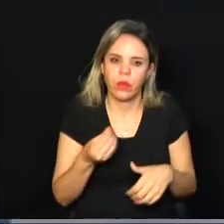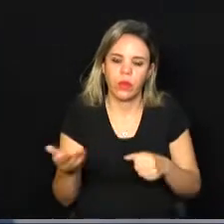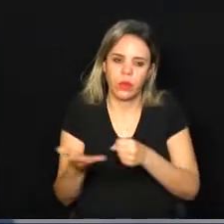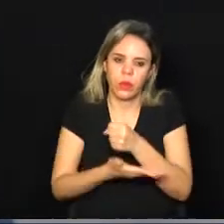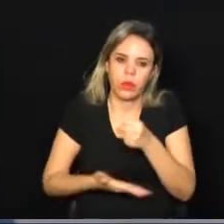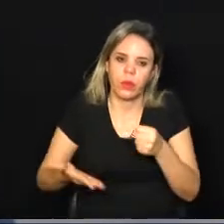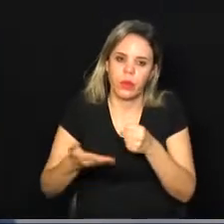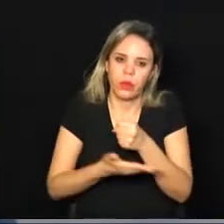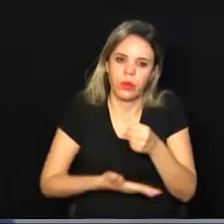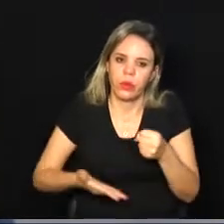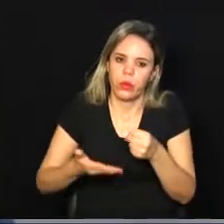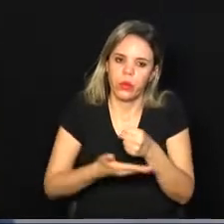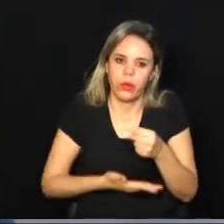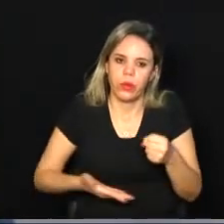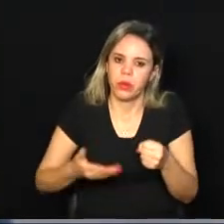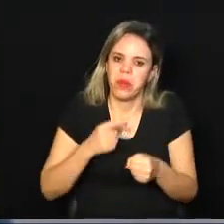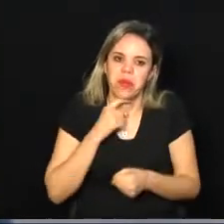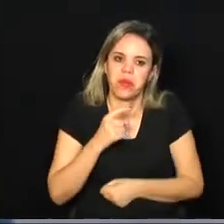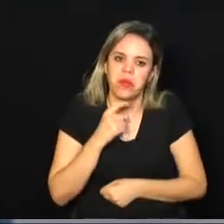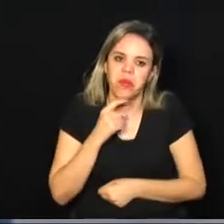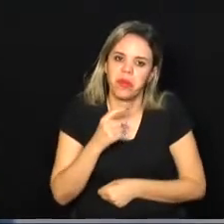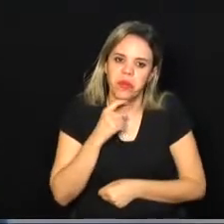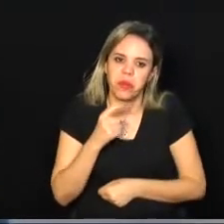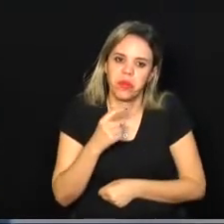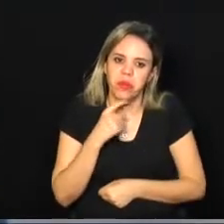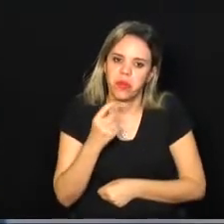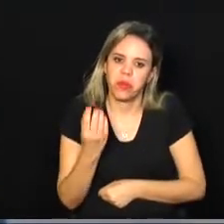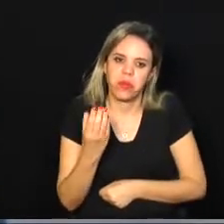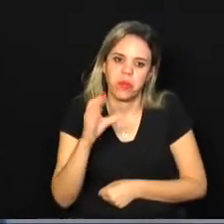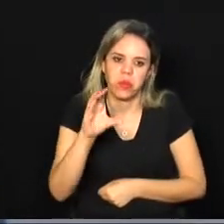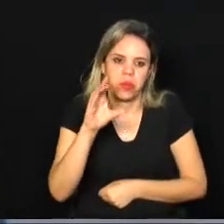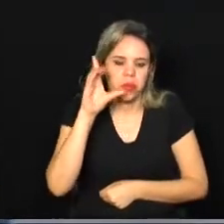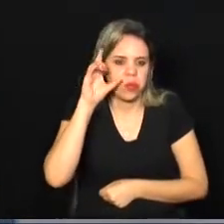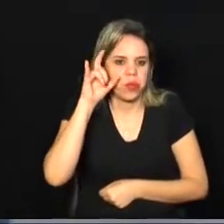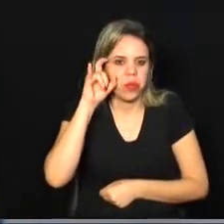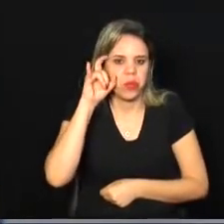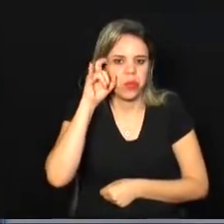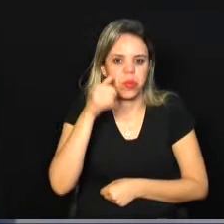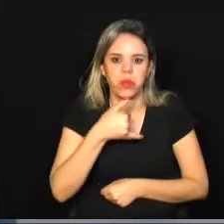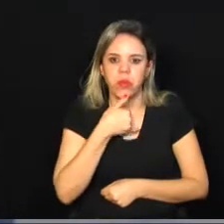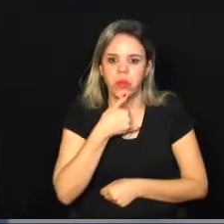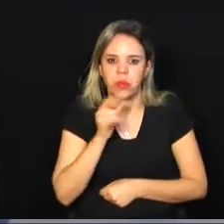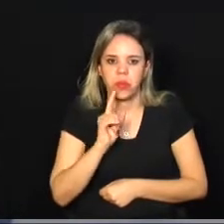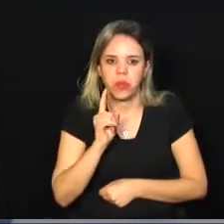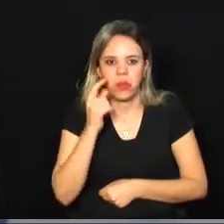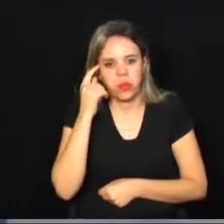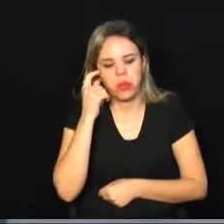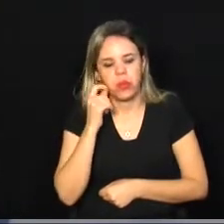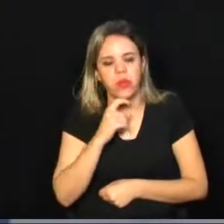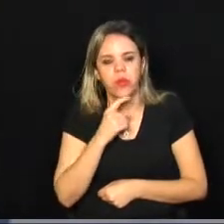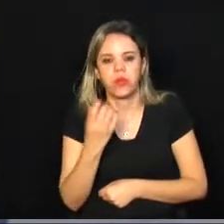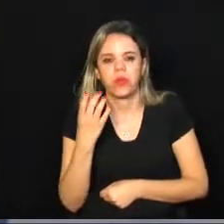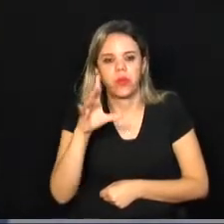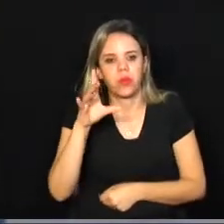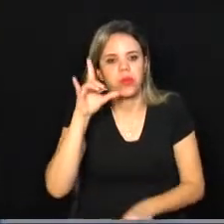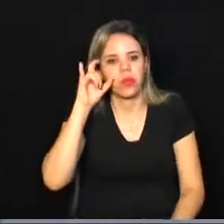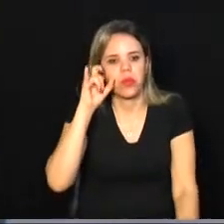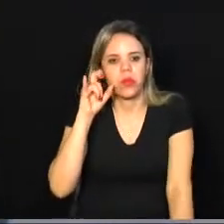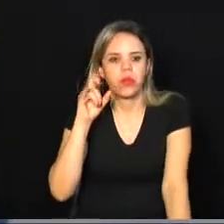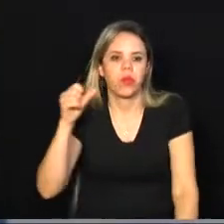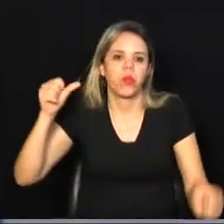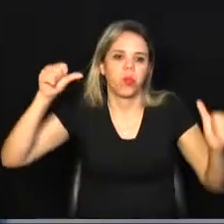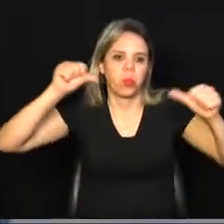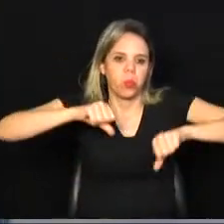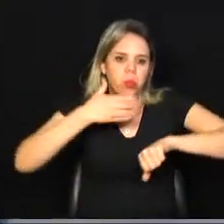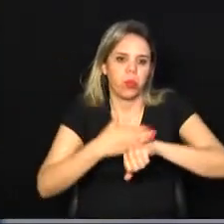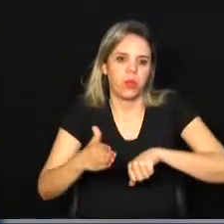base, é que ninguém posta no Instagram que está triste, ninguém posta no Instagram que fez um péssimo